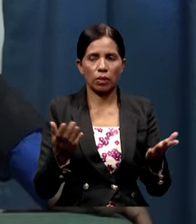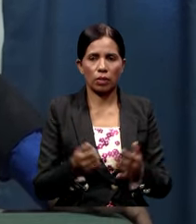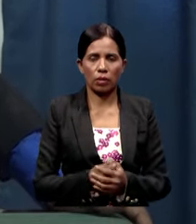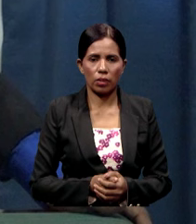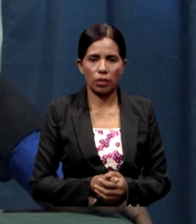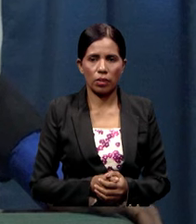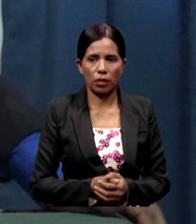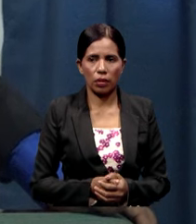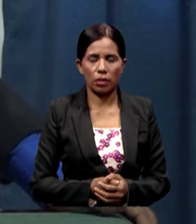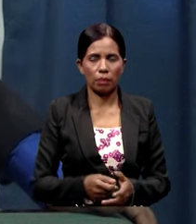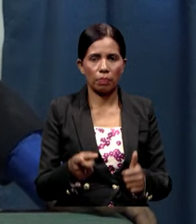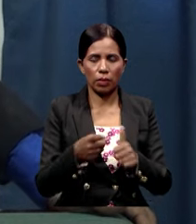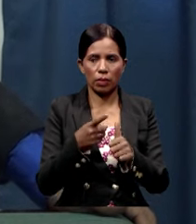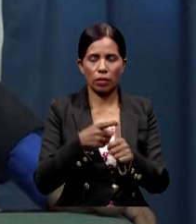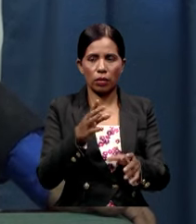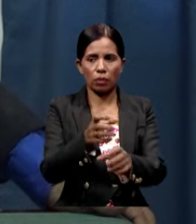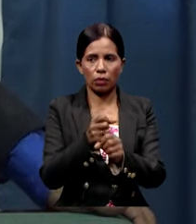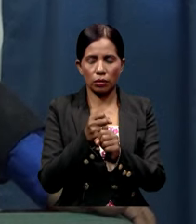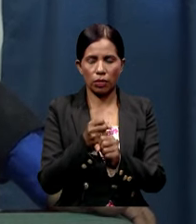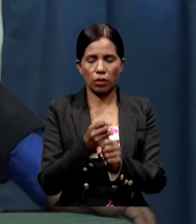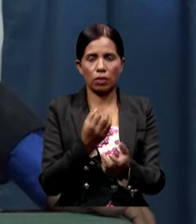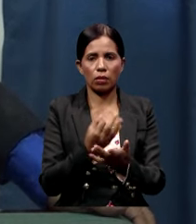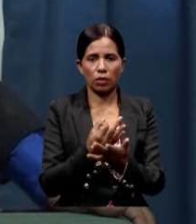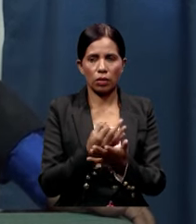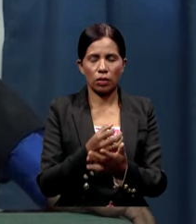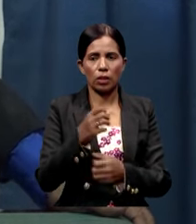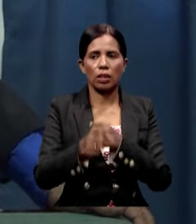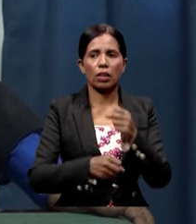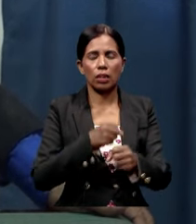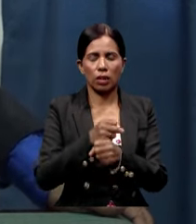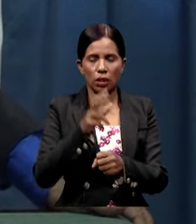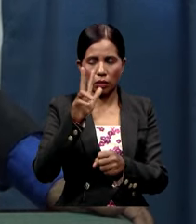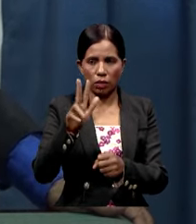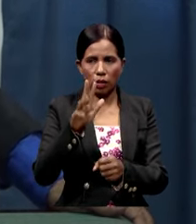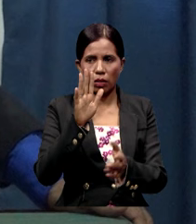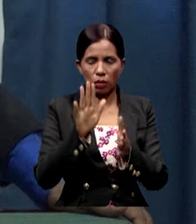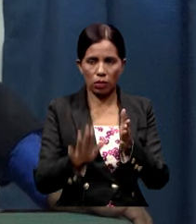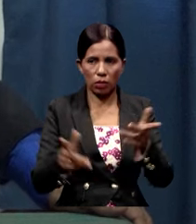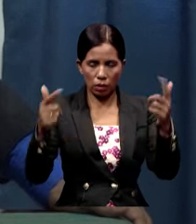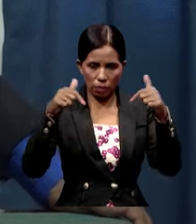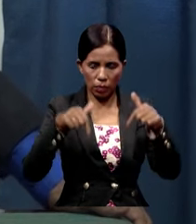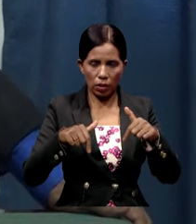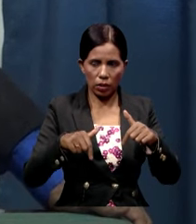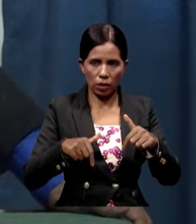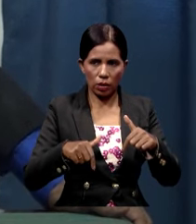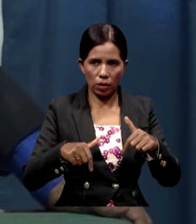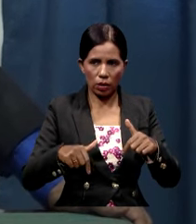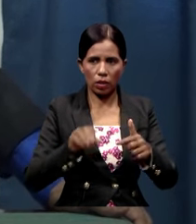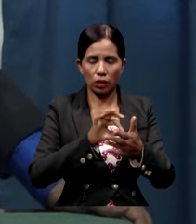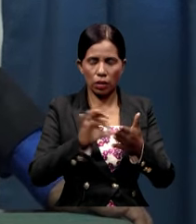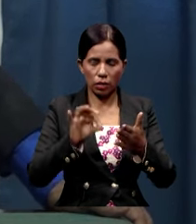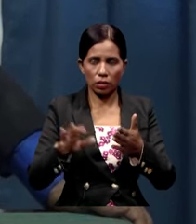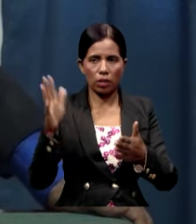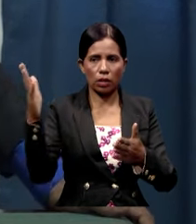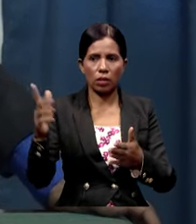dedicação exclusiva primeiro foi os 3 anos base de apoio tinha todo depois de tudo tem a vila né onde resiste to e aí lá